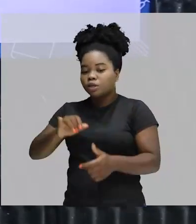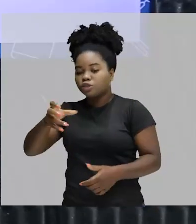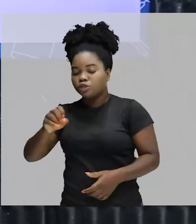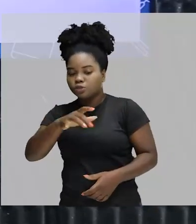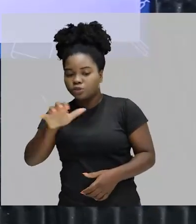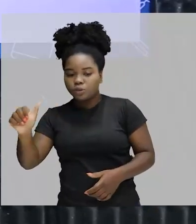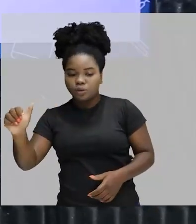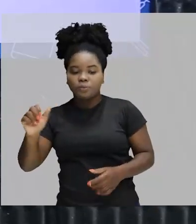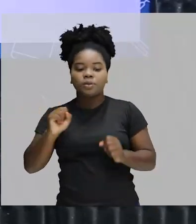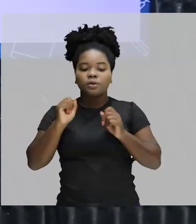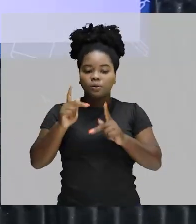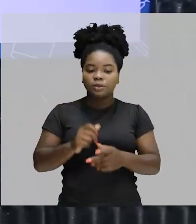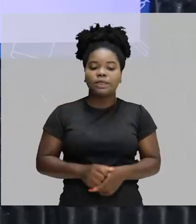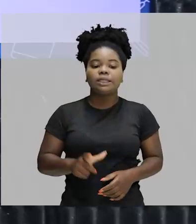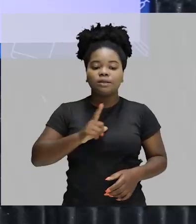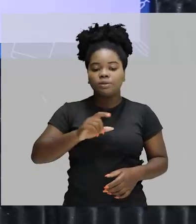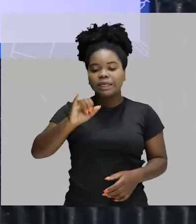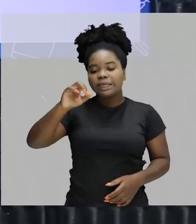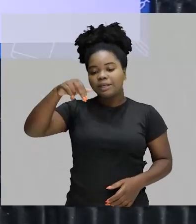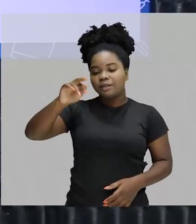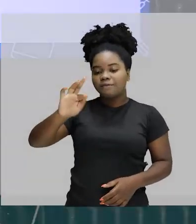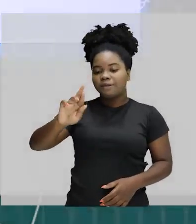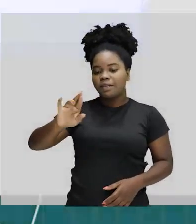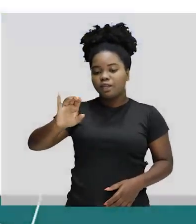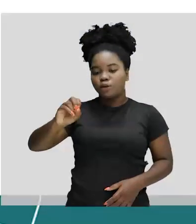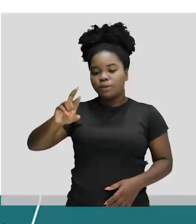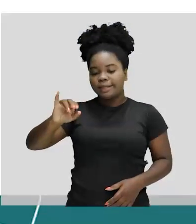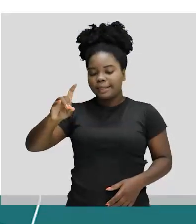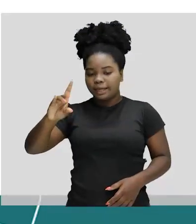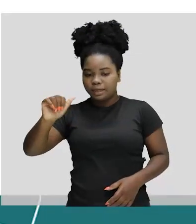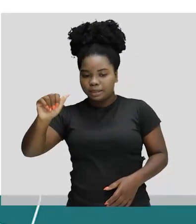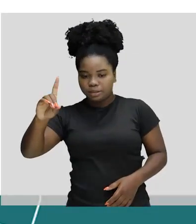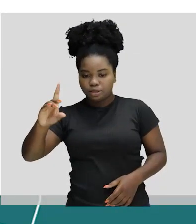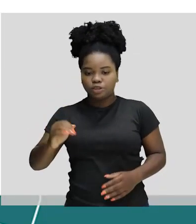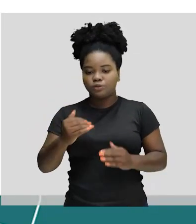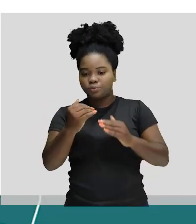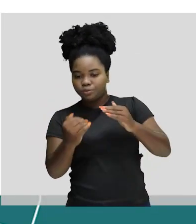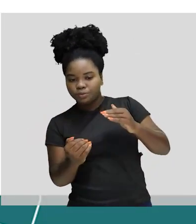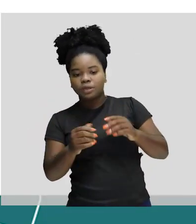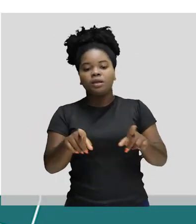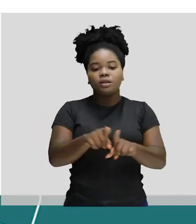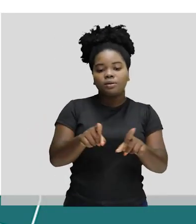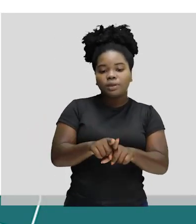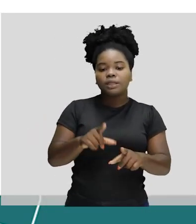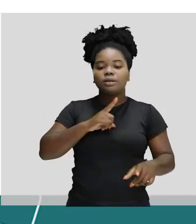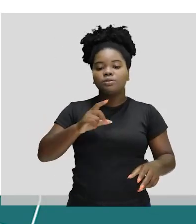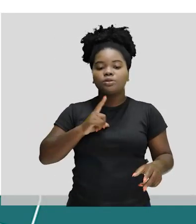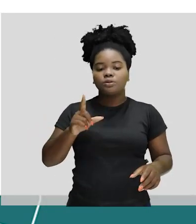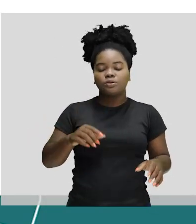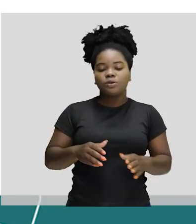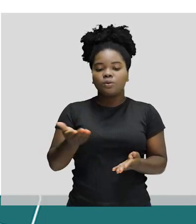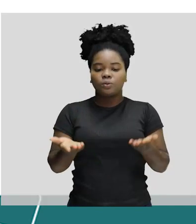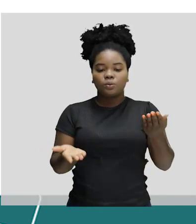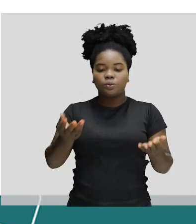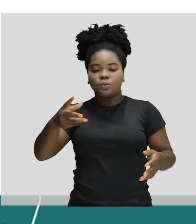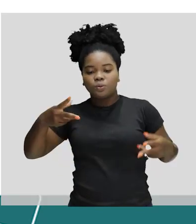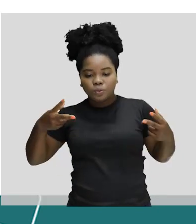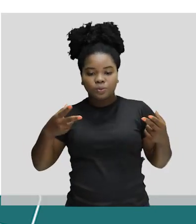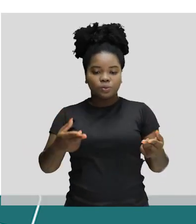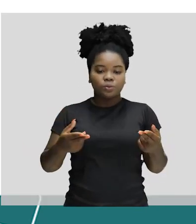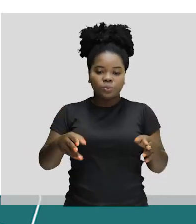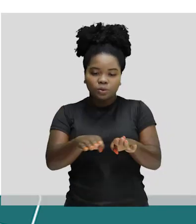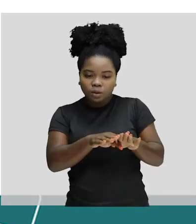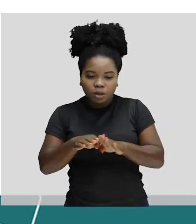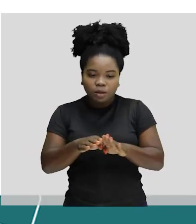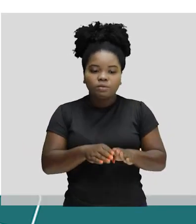comparativo de inferioridade. O grau comparativo de igualdade. Grau comparativo de